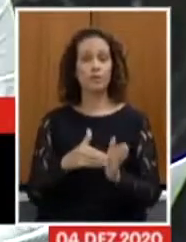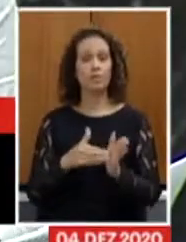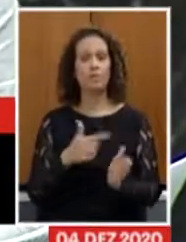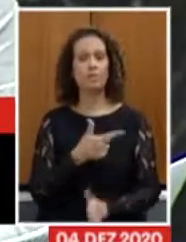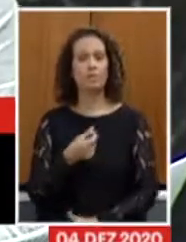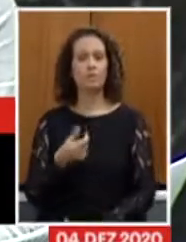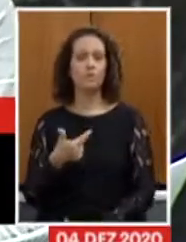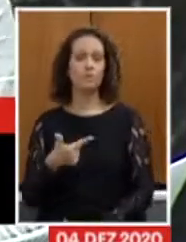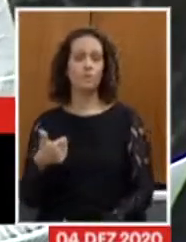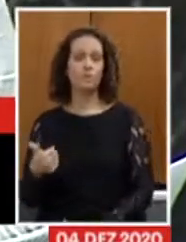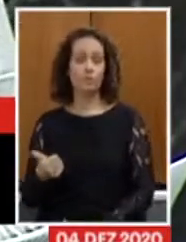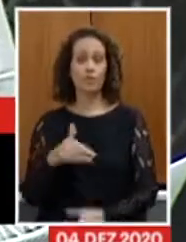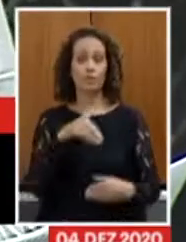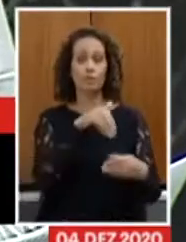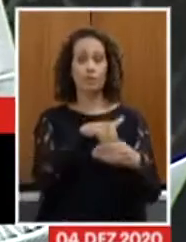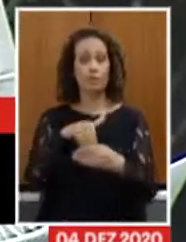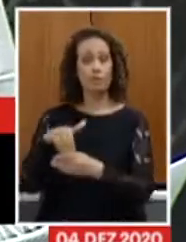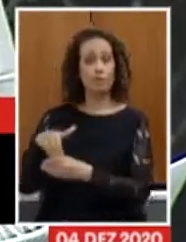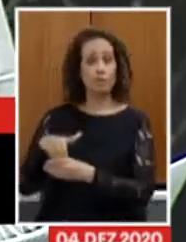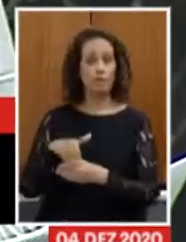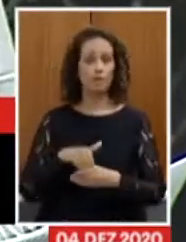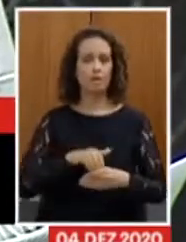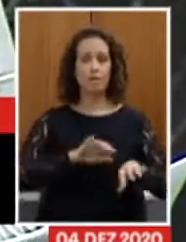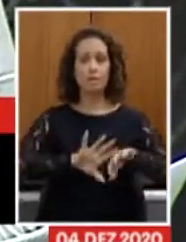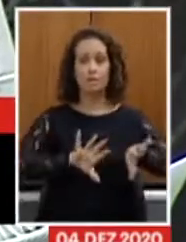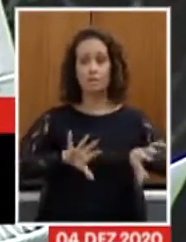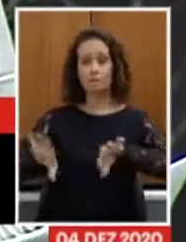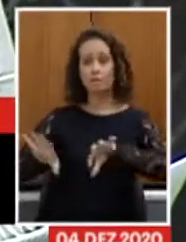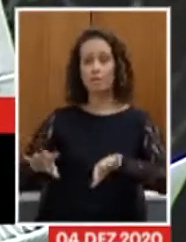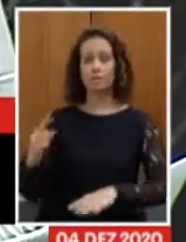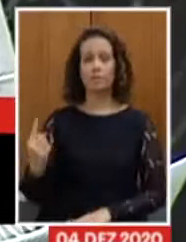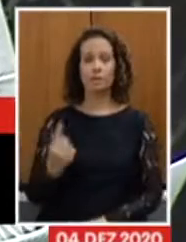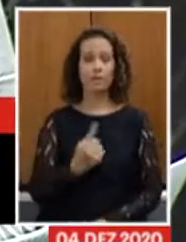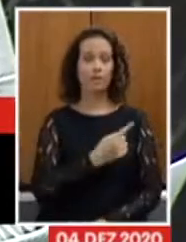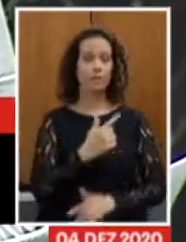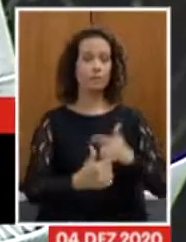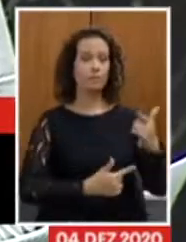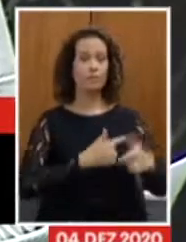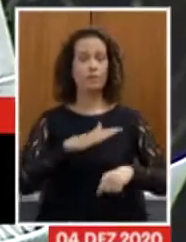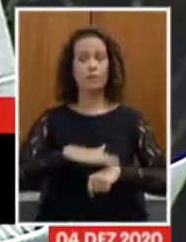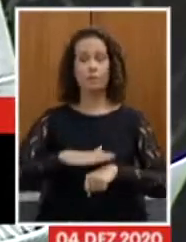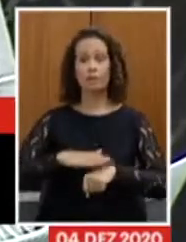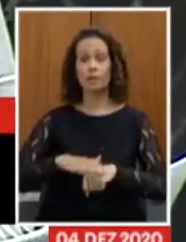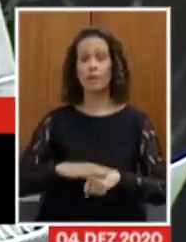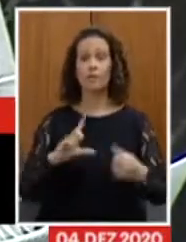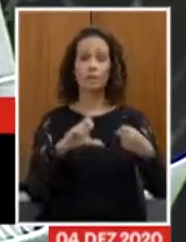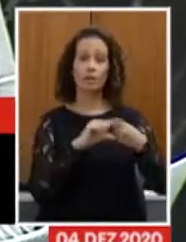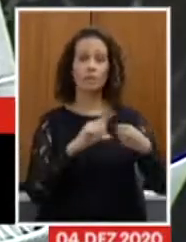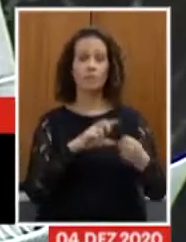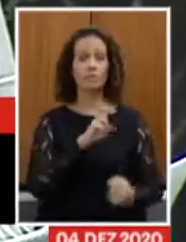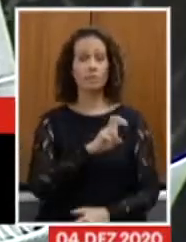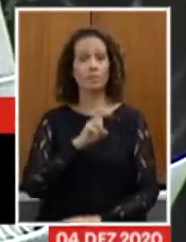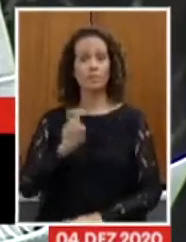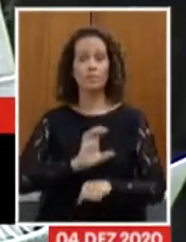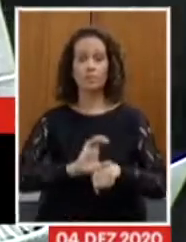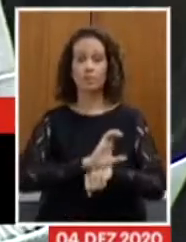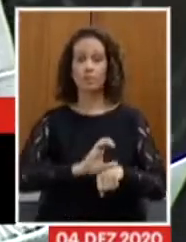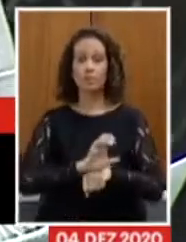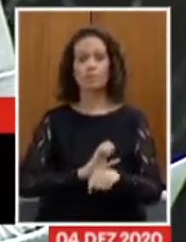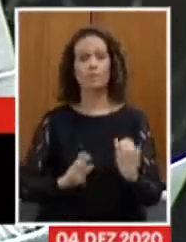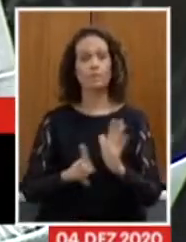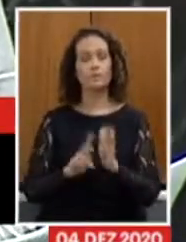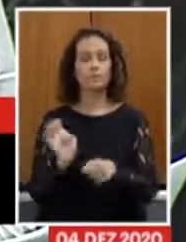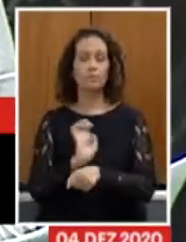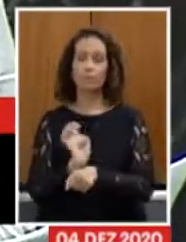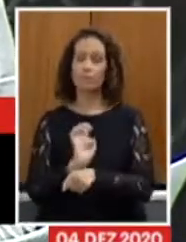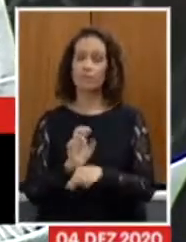e informando que a votação será feita separadamente para cada cargo por voto aberto nos termos do artigo 55 da Constituição do Estado e